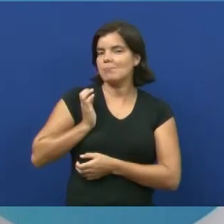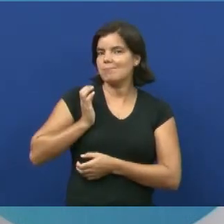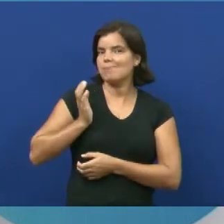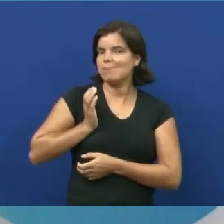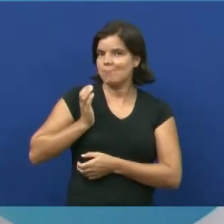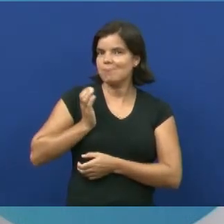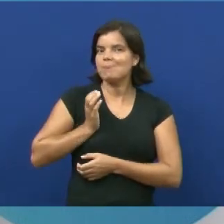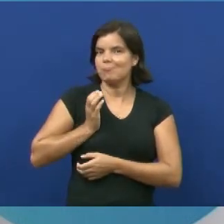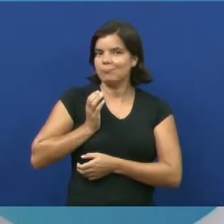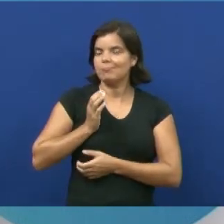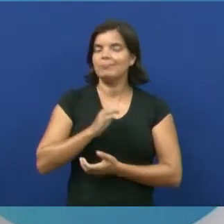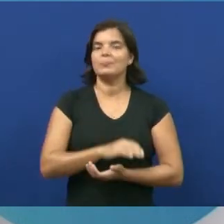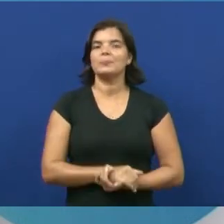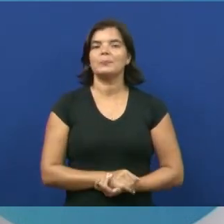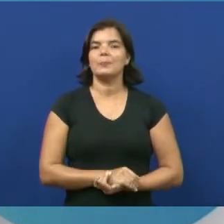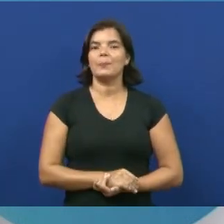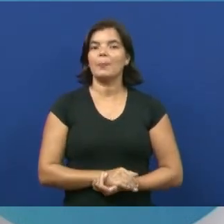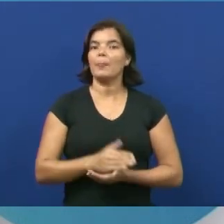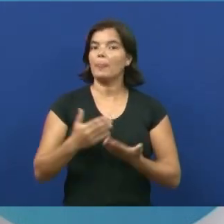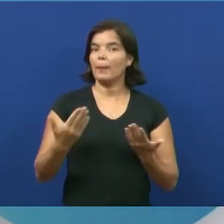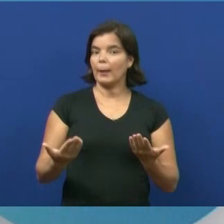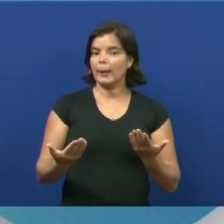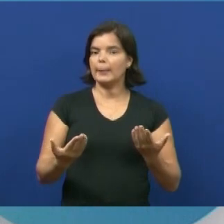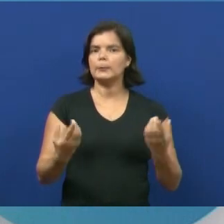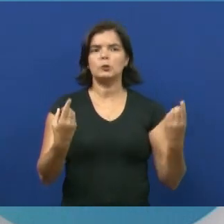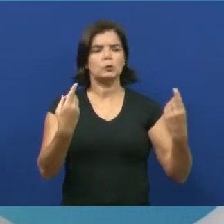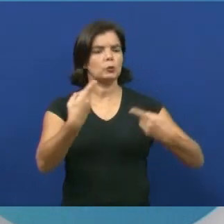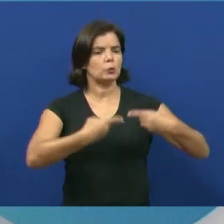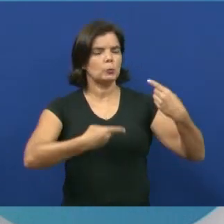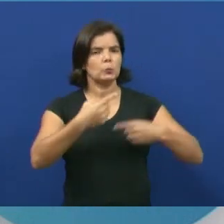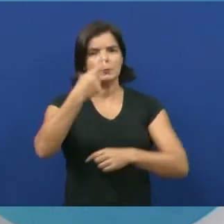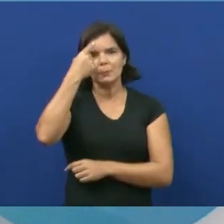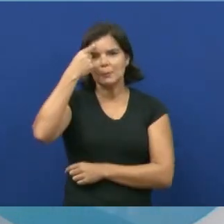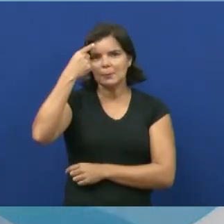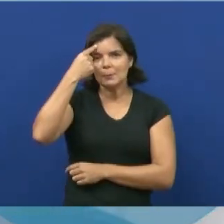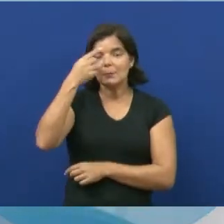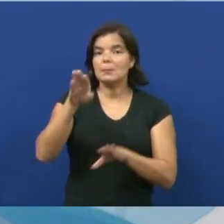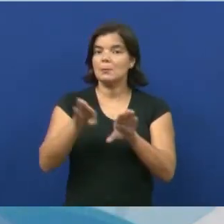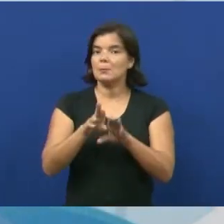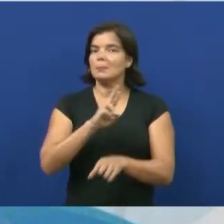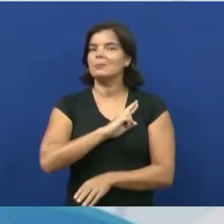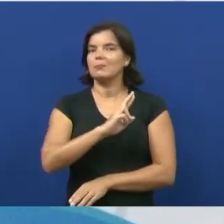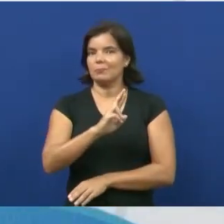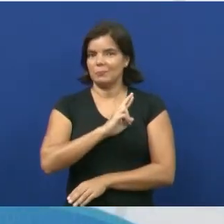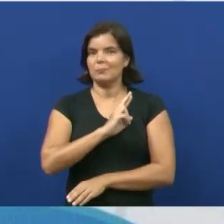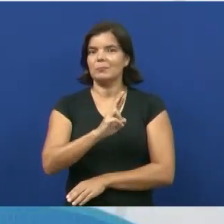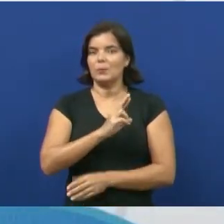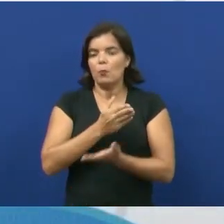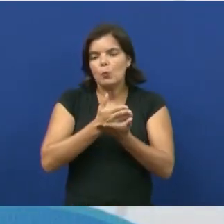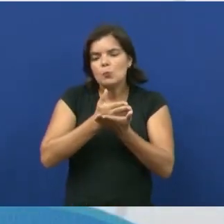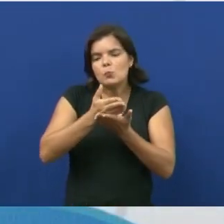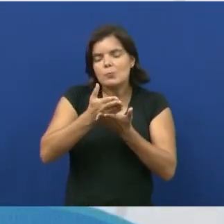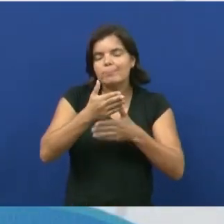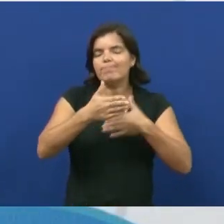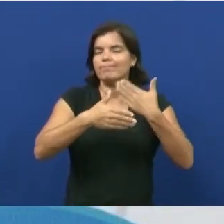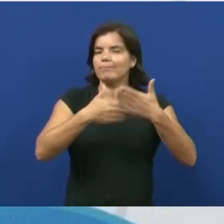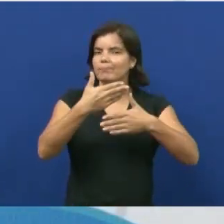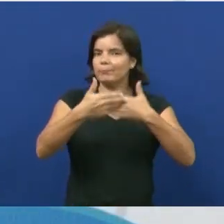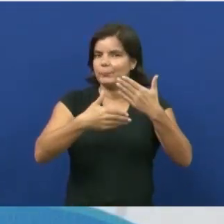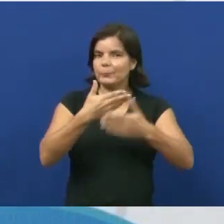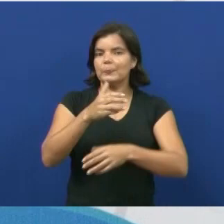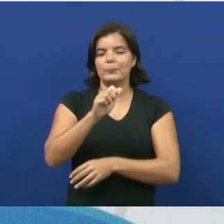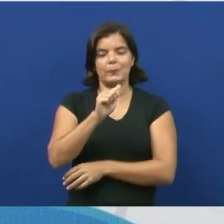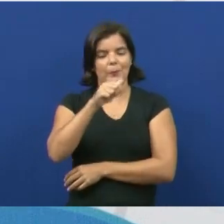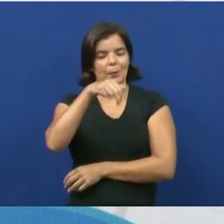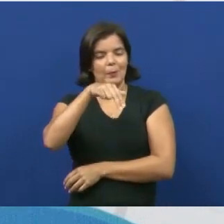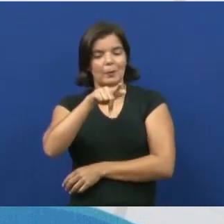tornar cada vez mais ricos. As disputas ideológicas e religiosas também vão marcar o início desse processo.